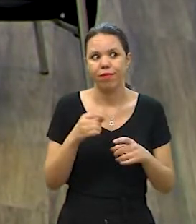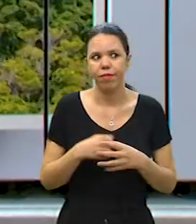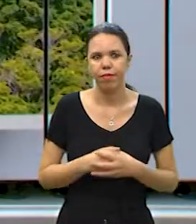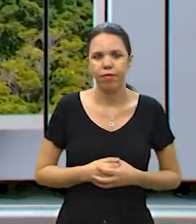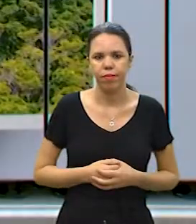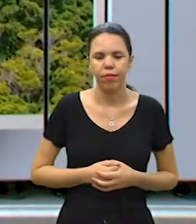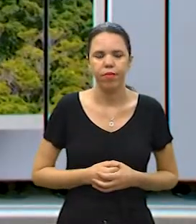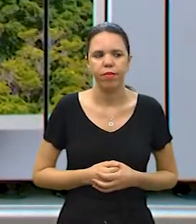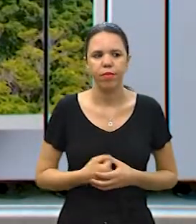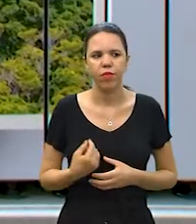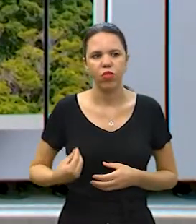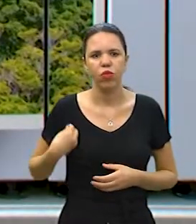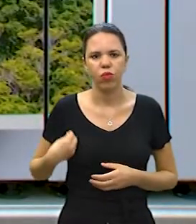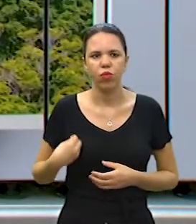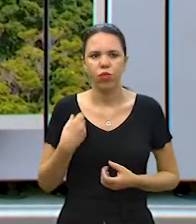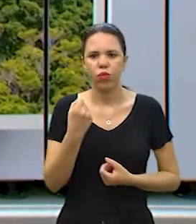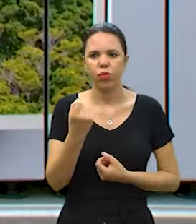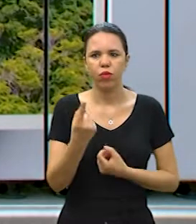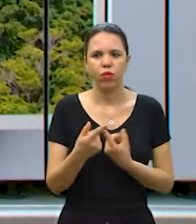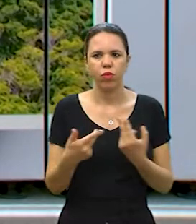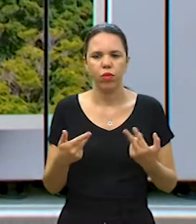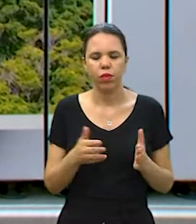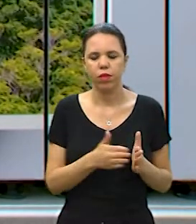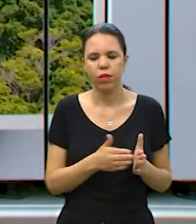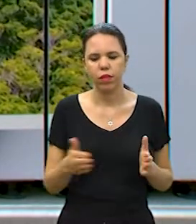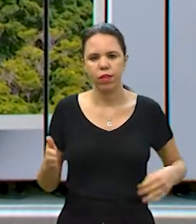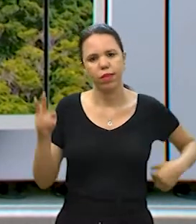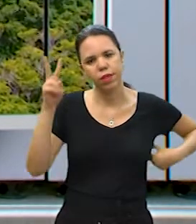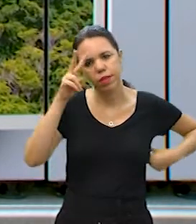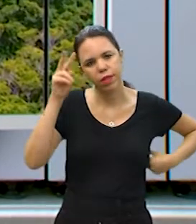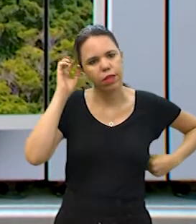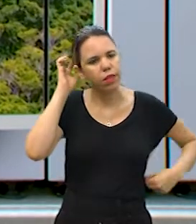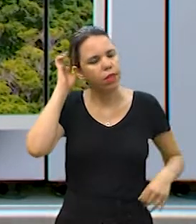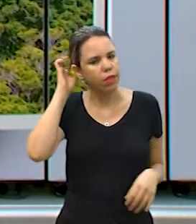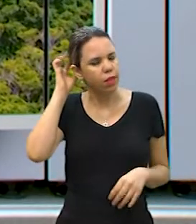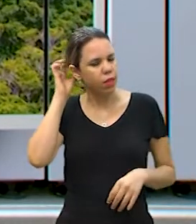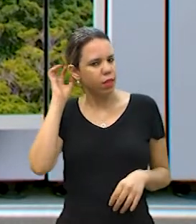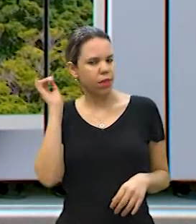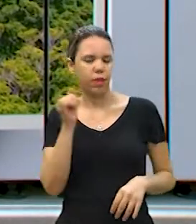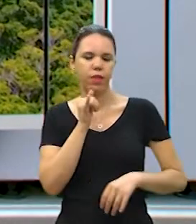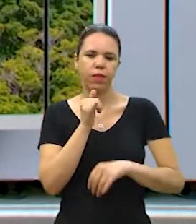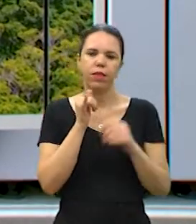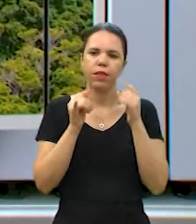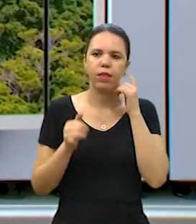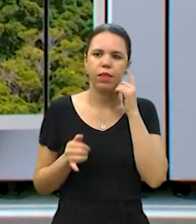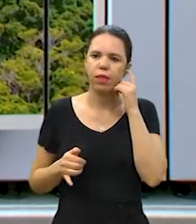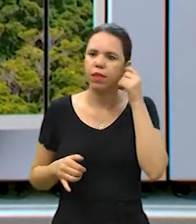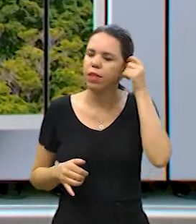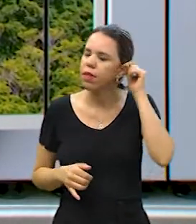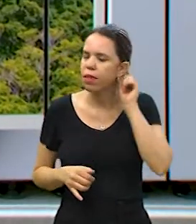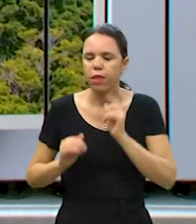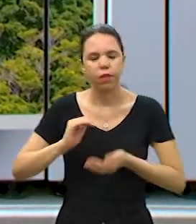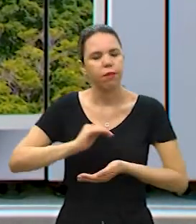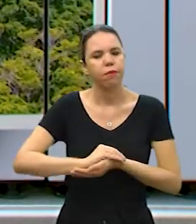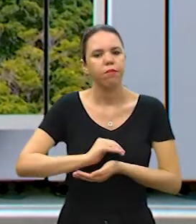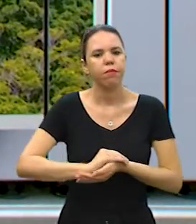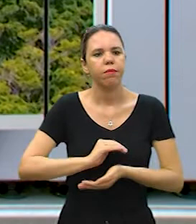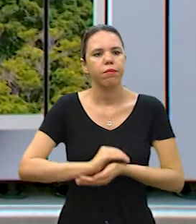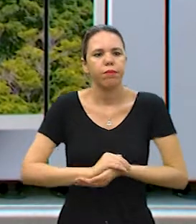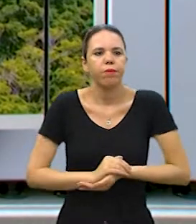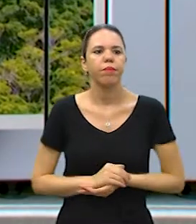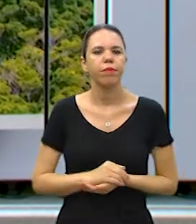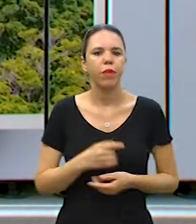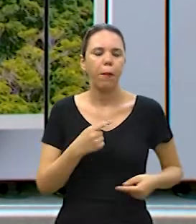complicada. Então, nós tivemos algumas coisas ao longo da história, Gabriel, que é, por exemplo, o poupa-tempo.